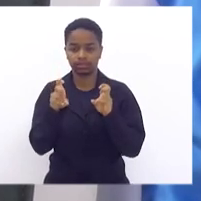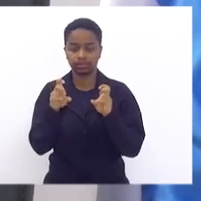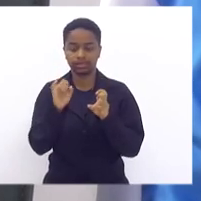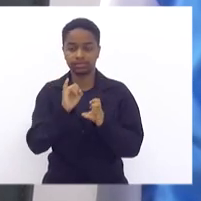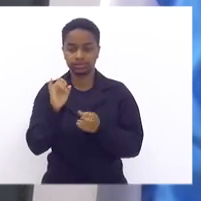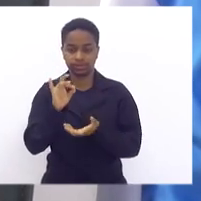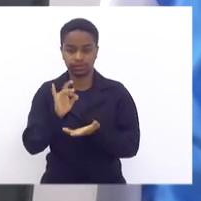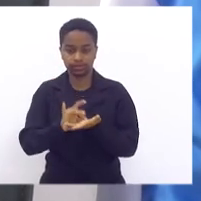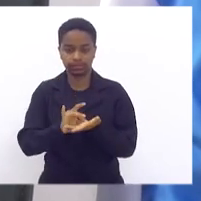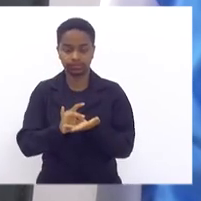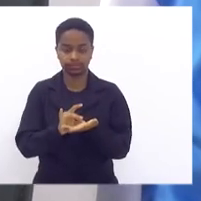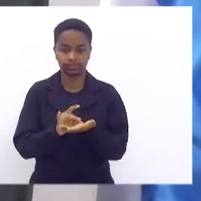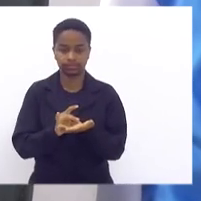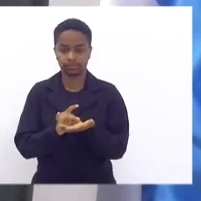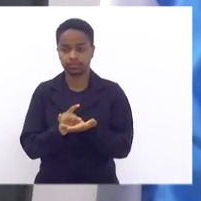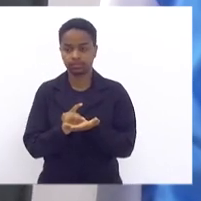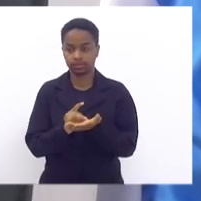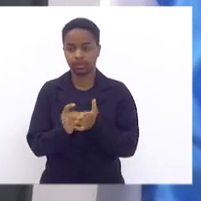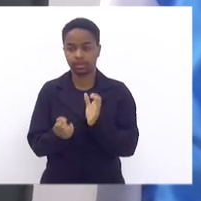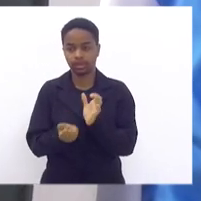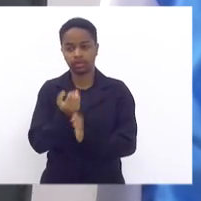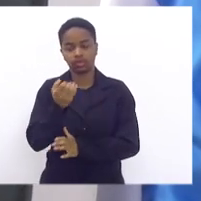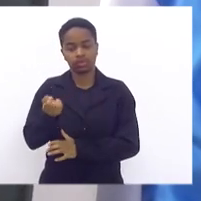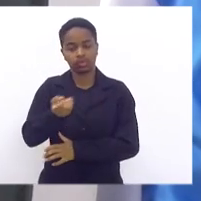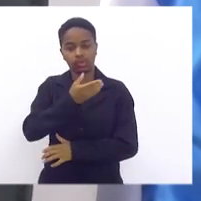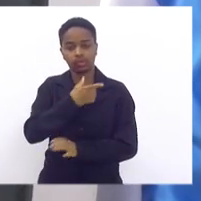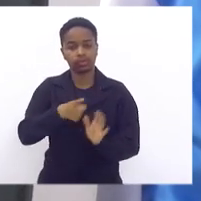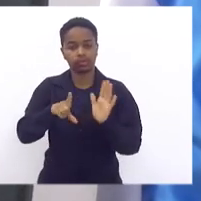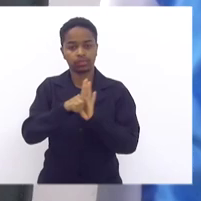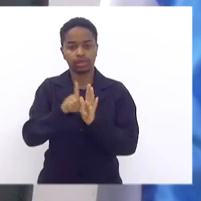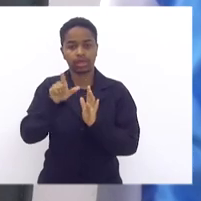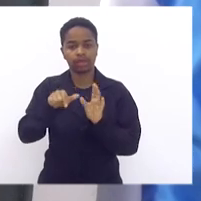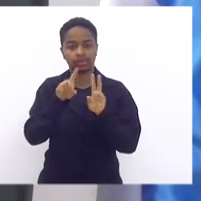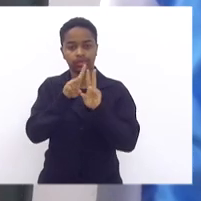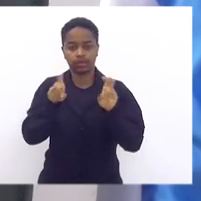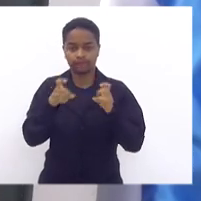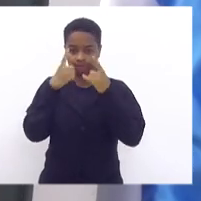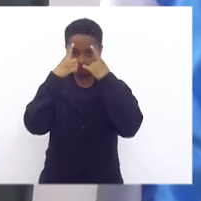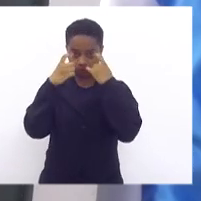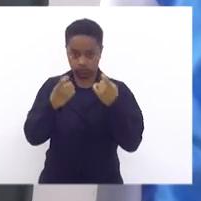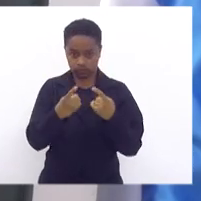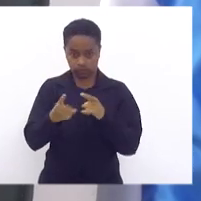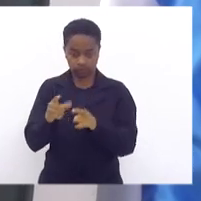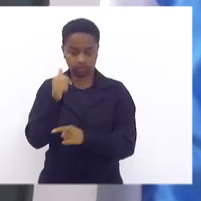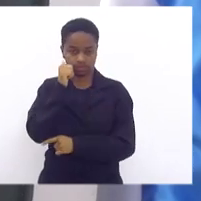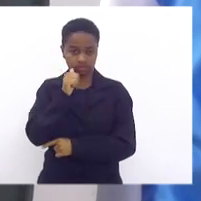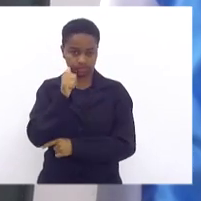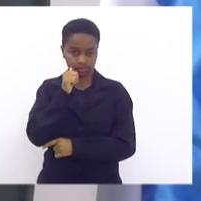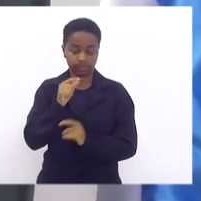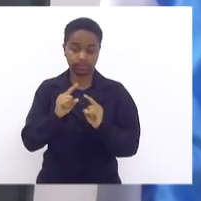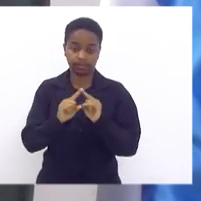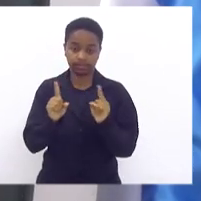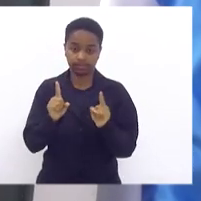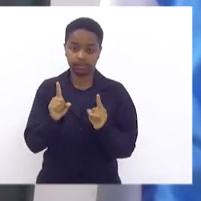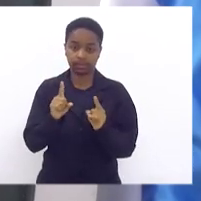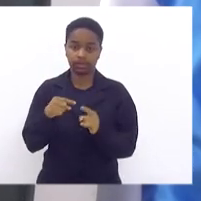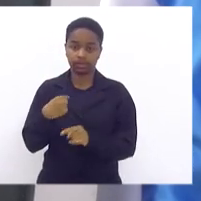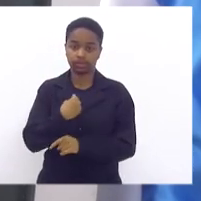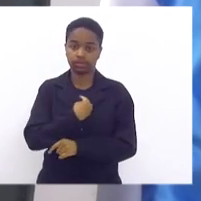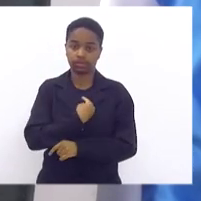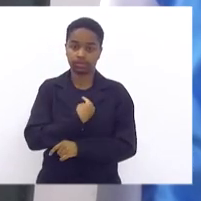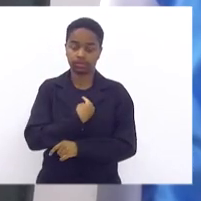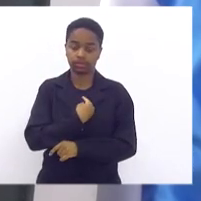efetiva implantação de novas leis foi a questão da violência contra a mulher. Mas a que a gente tem que...